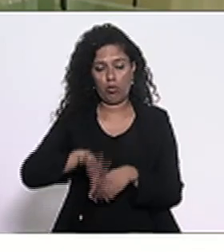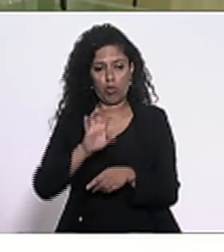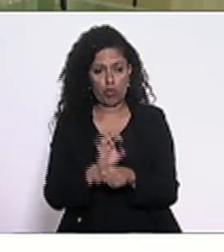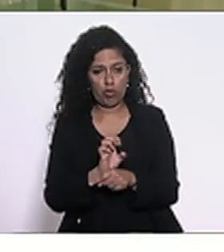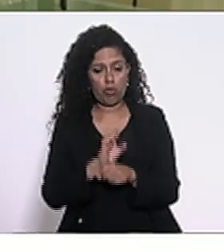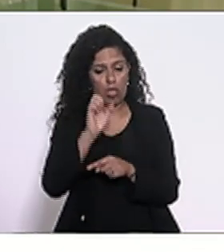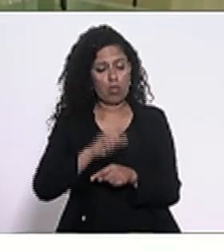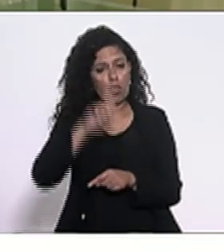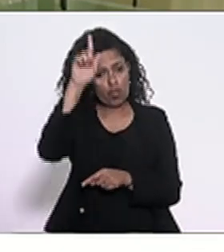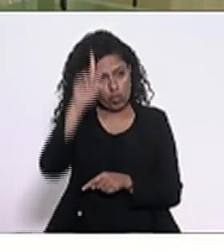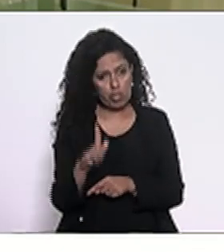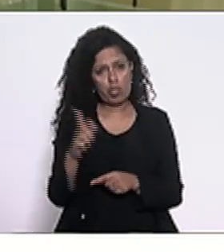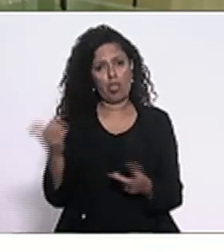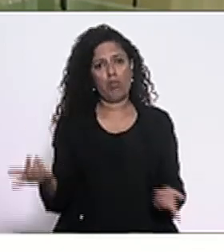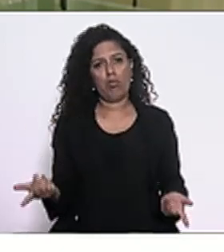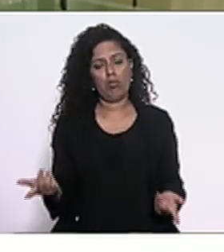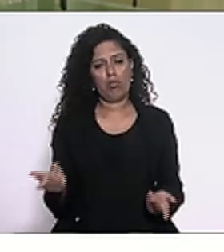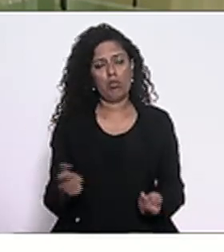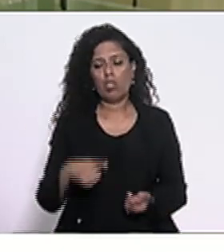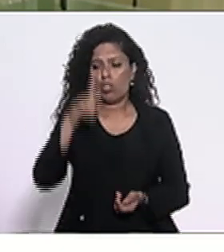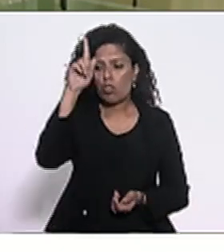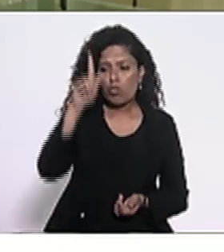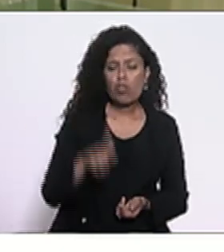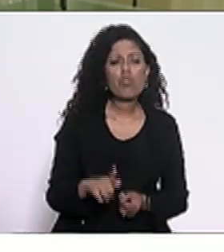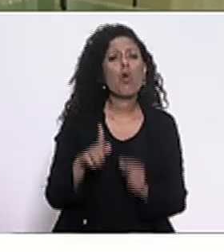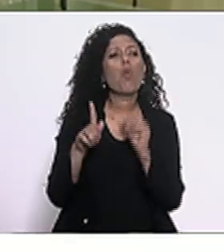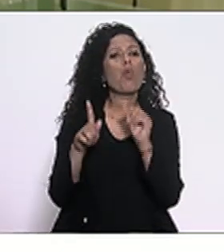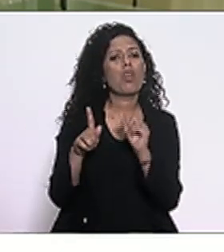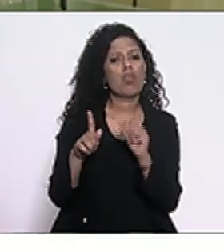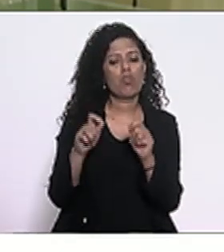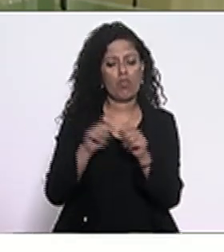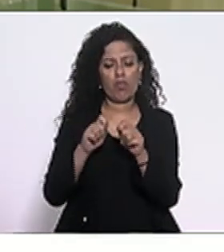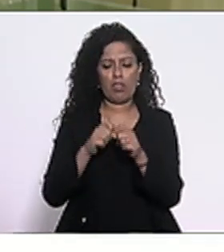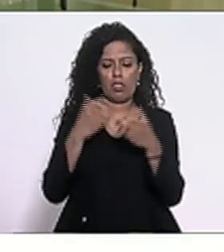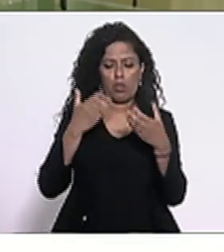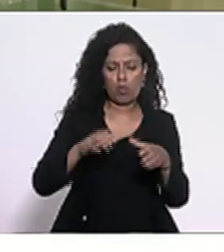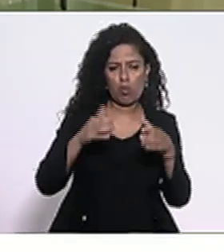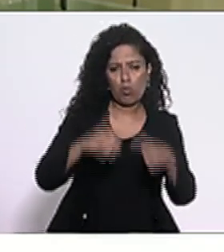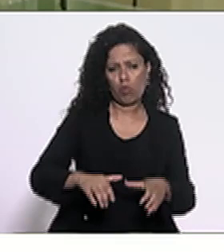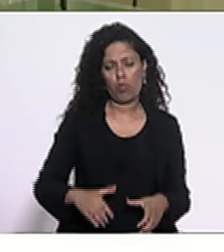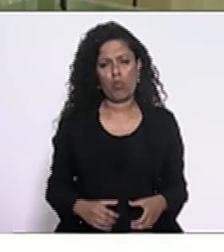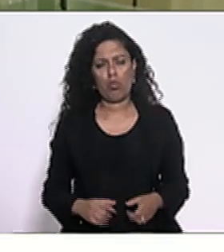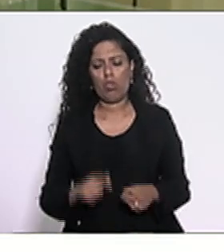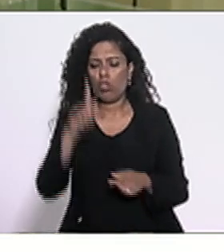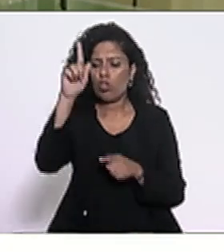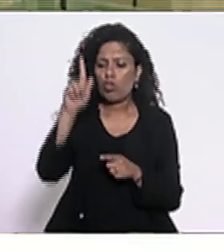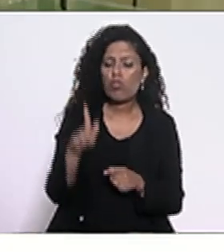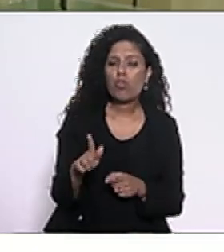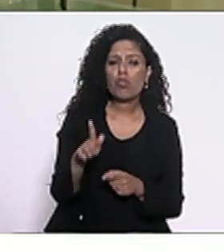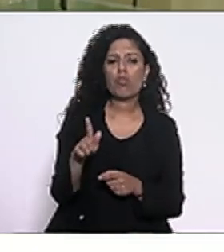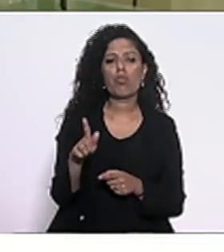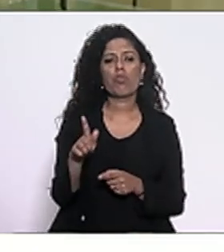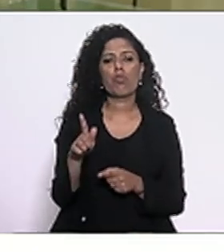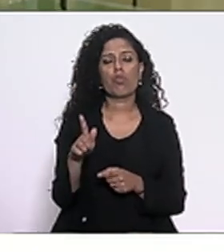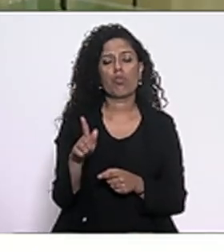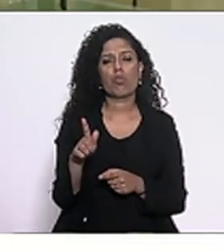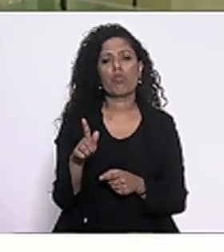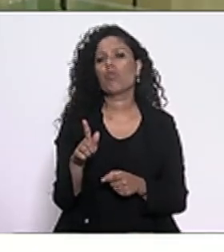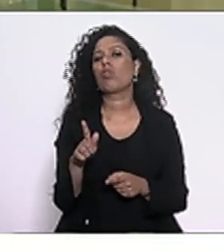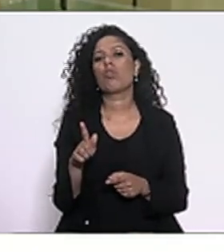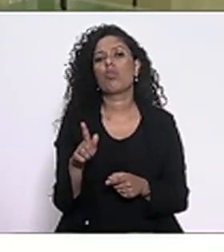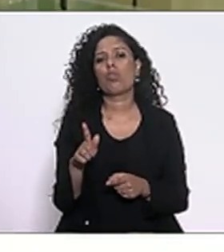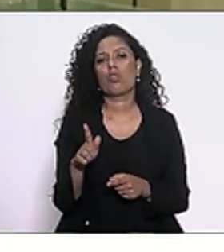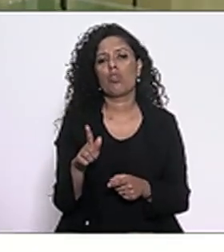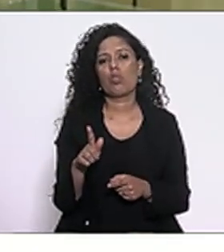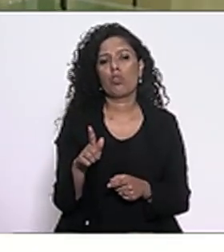governo anterior foi gestão. Gestão de fazer concurso público, gestão de poder utilizar